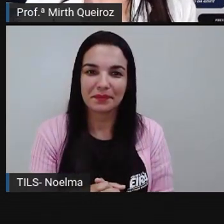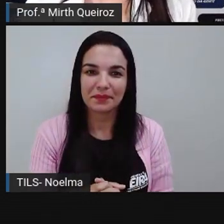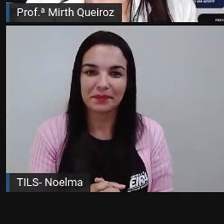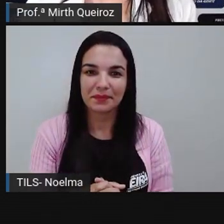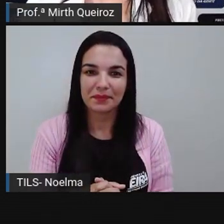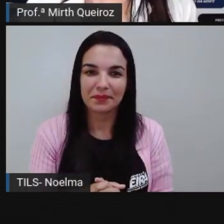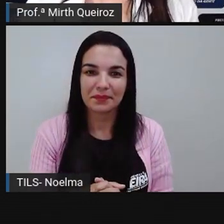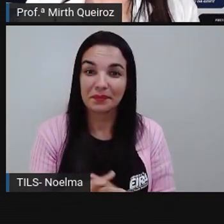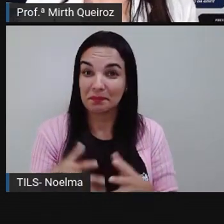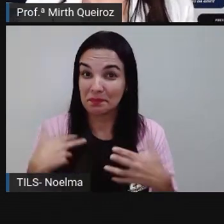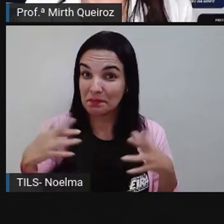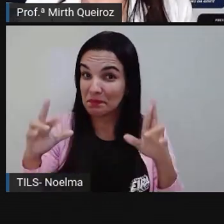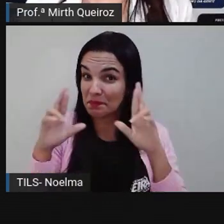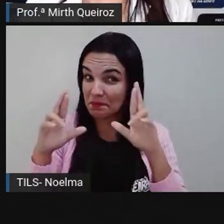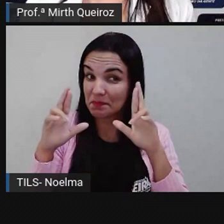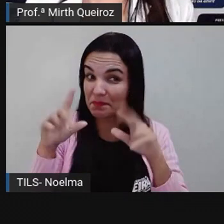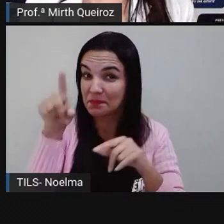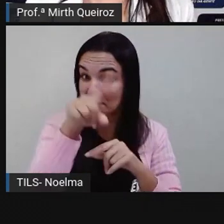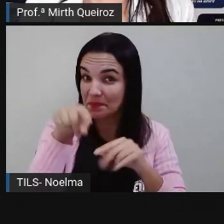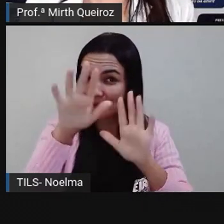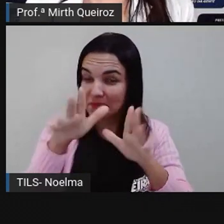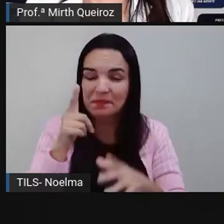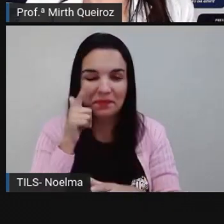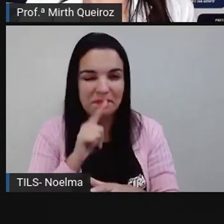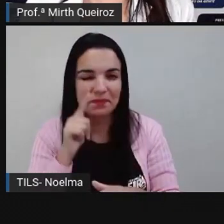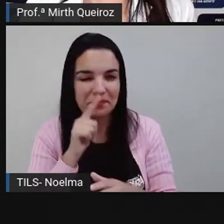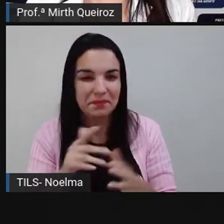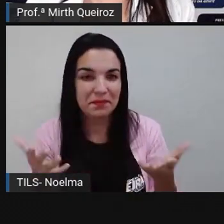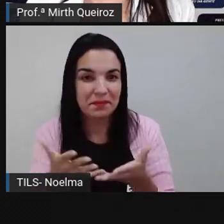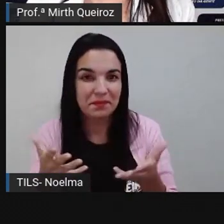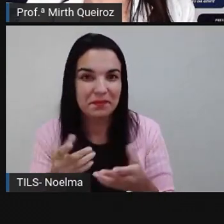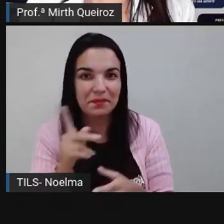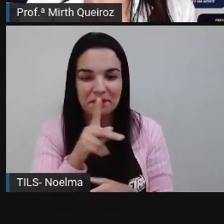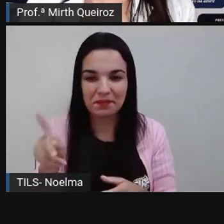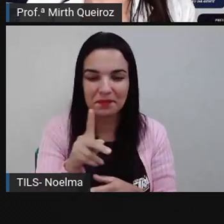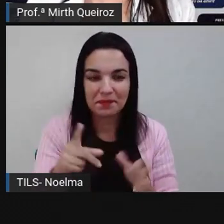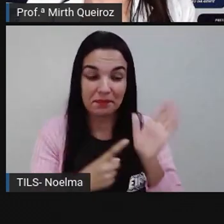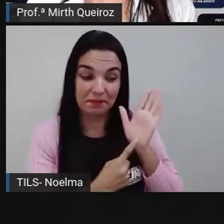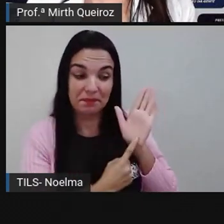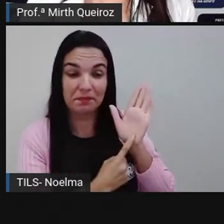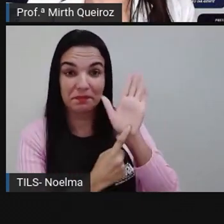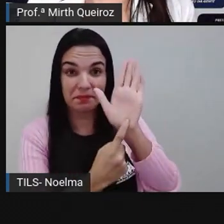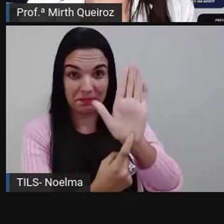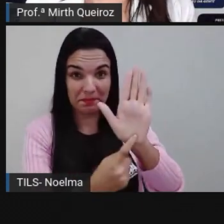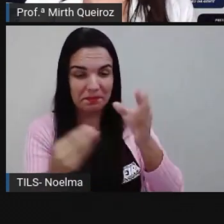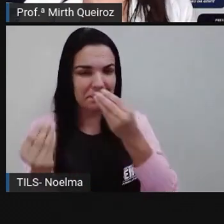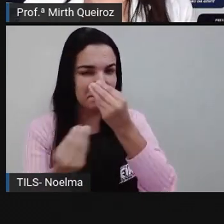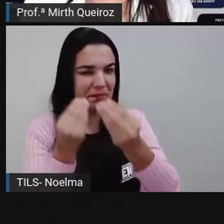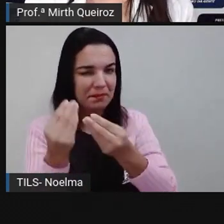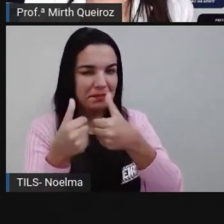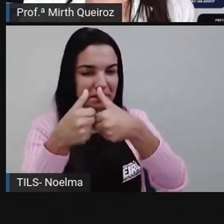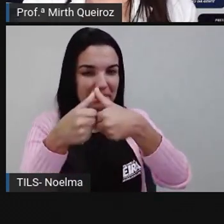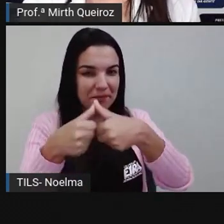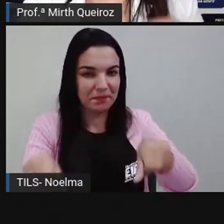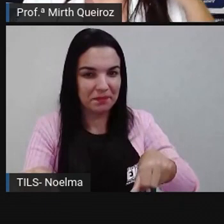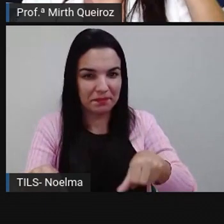Eu espero que vocês tenham conseguido. Agora a Pro vai colocar aqui para vocês,